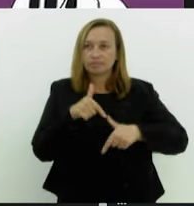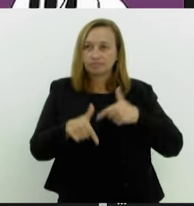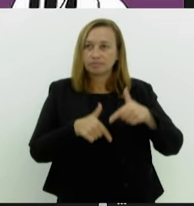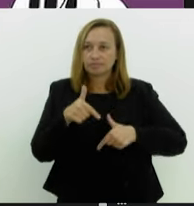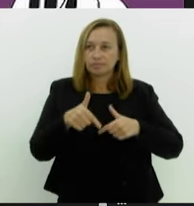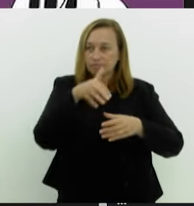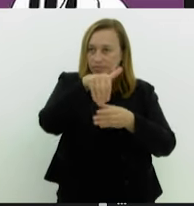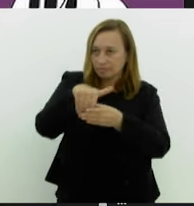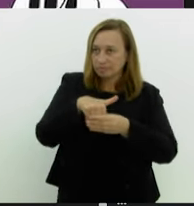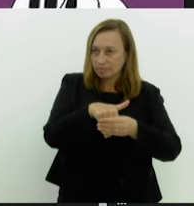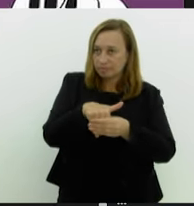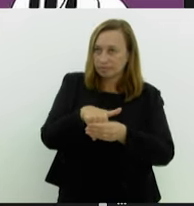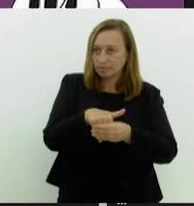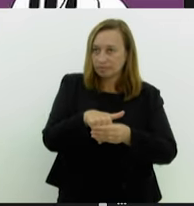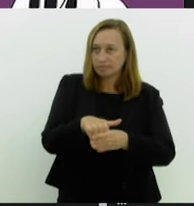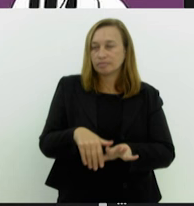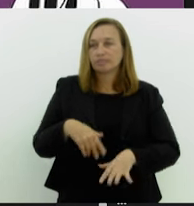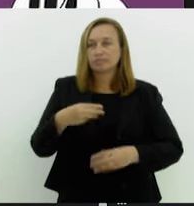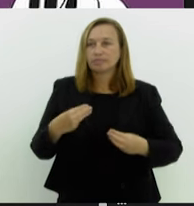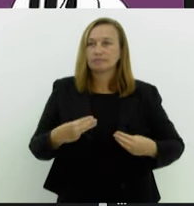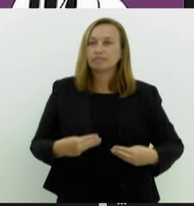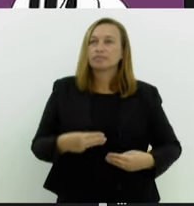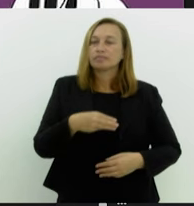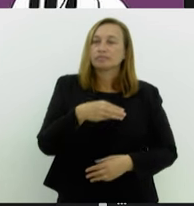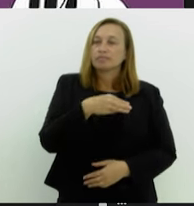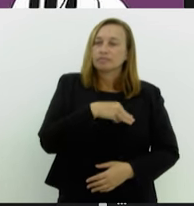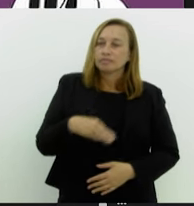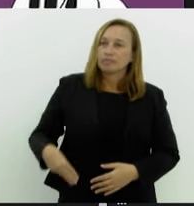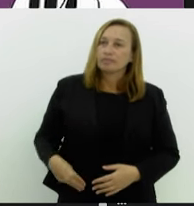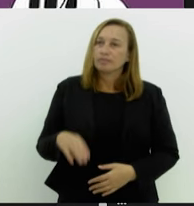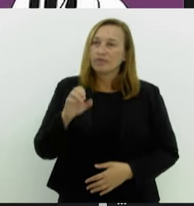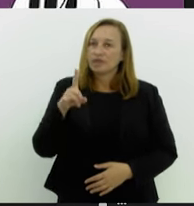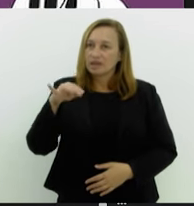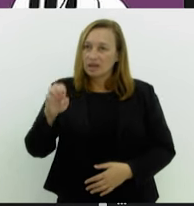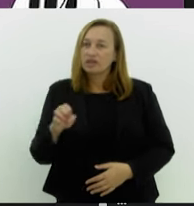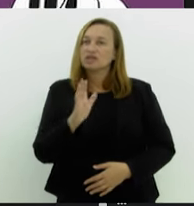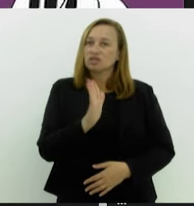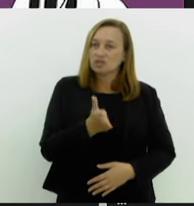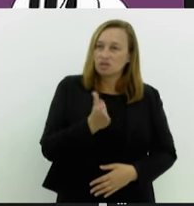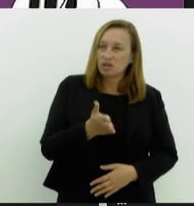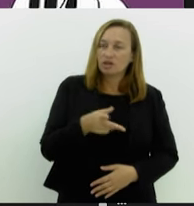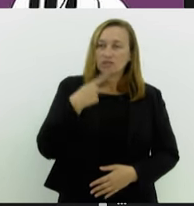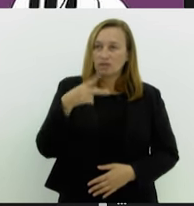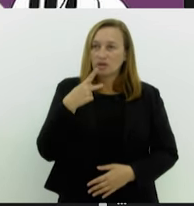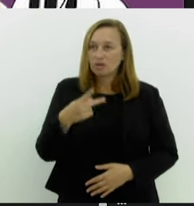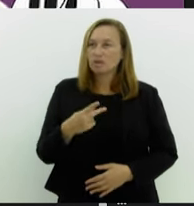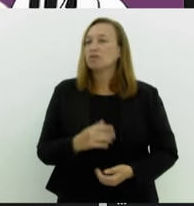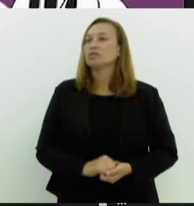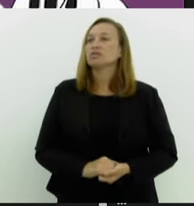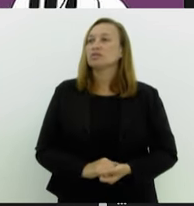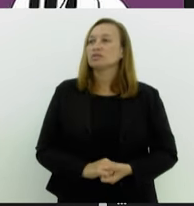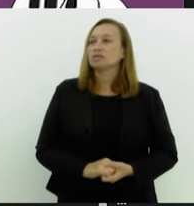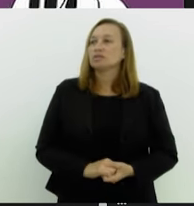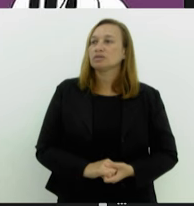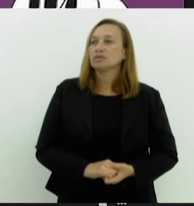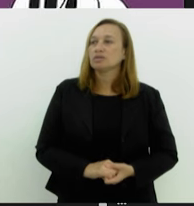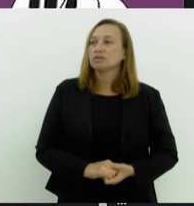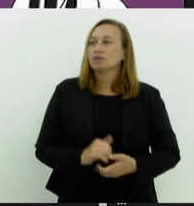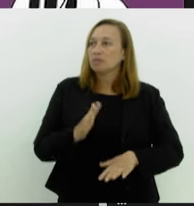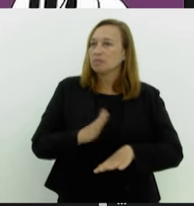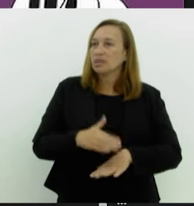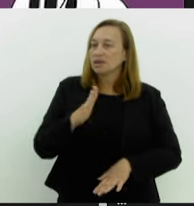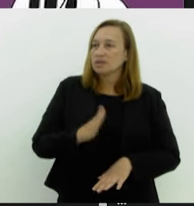Eleitoral na na fala da ministra edlene já tratou de disciplinar nas suas resoluções tornando cada vez